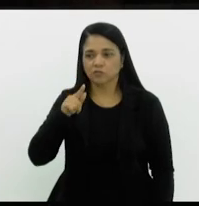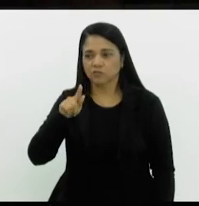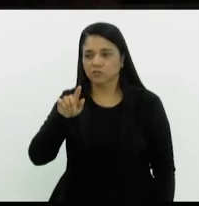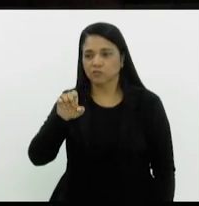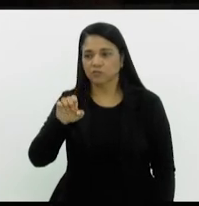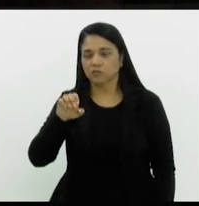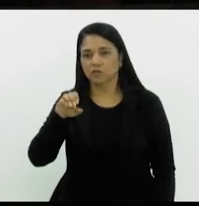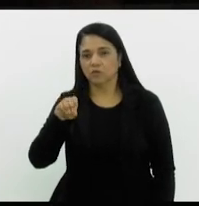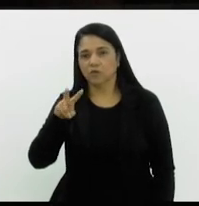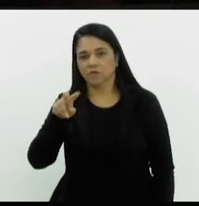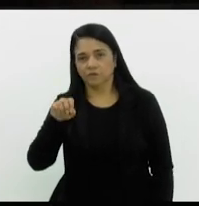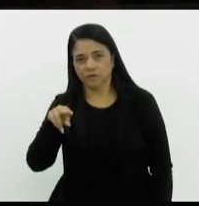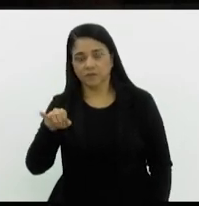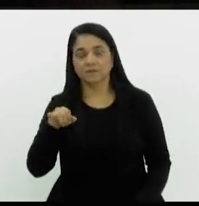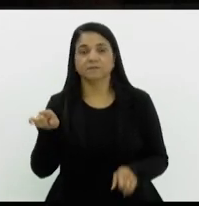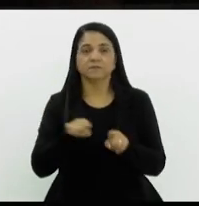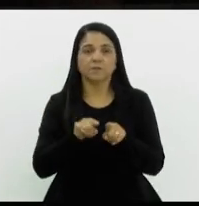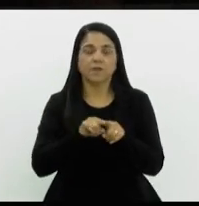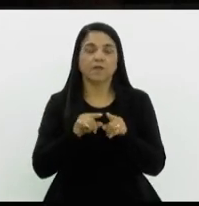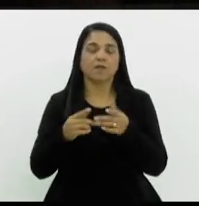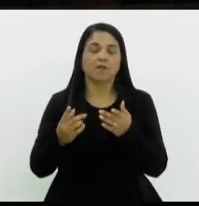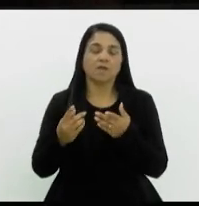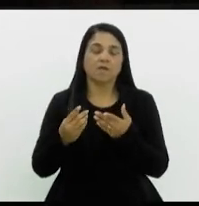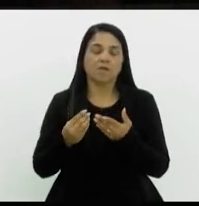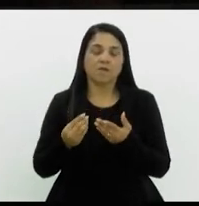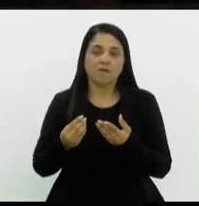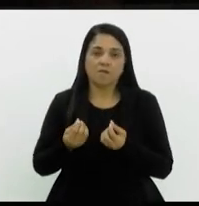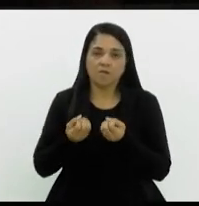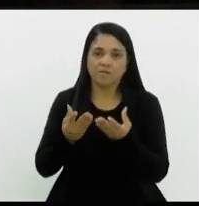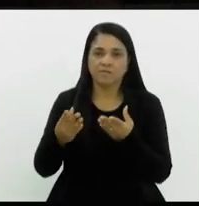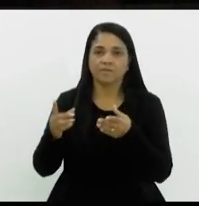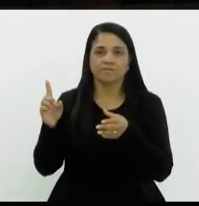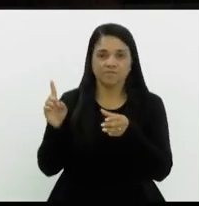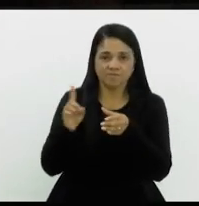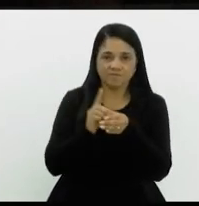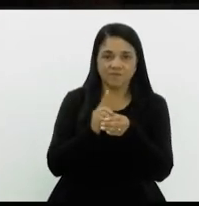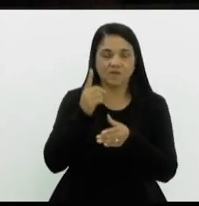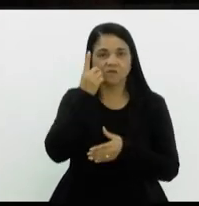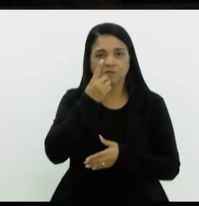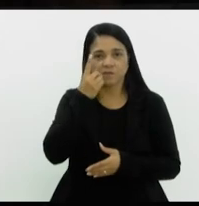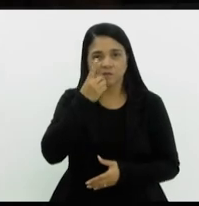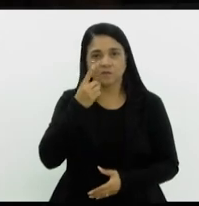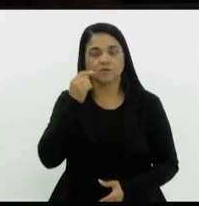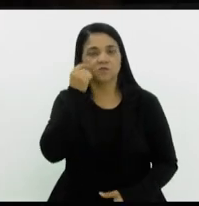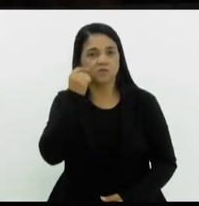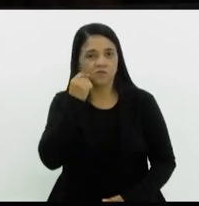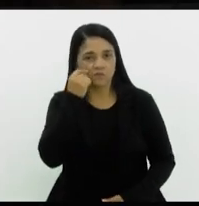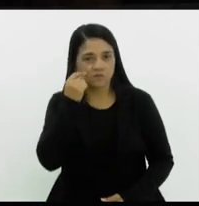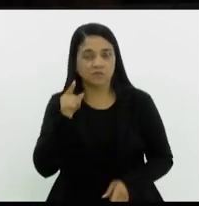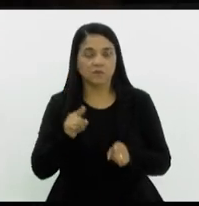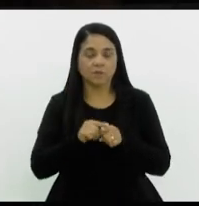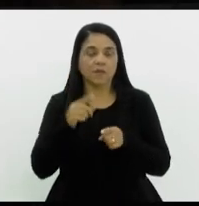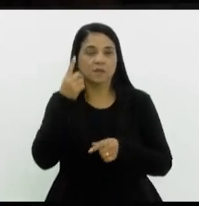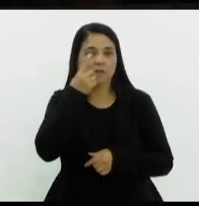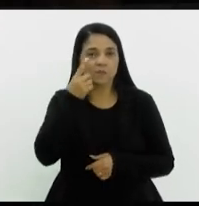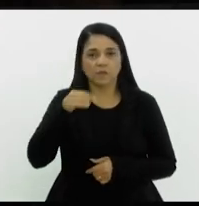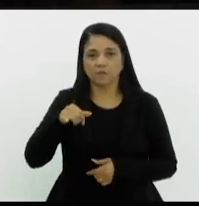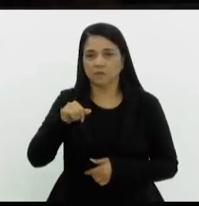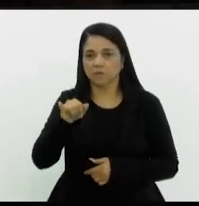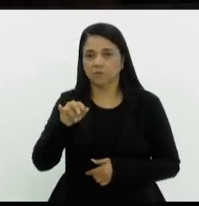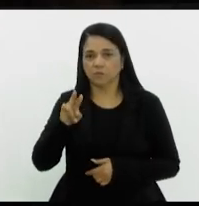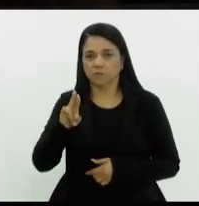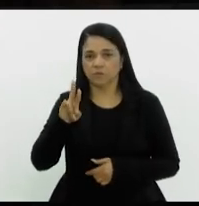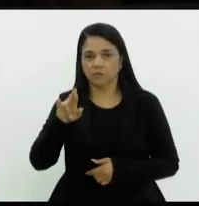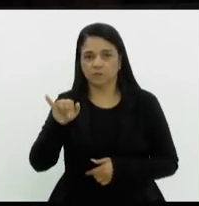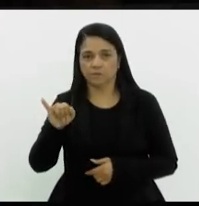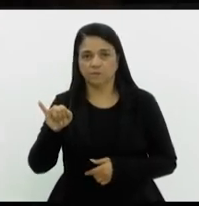concedo, senhora presidente, coautoria ao deputado Giovanni Ratinho e ao deputado Yuri.